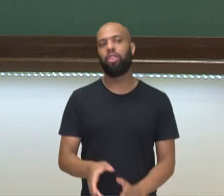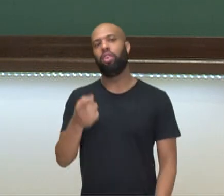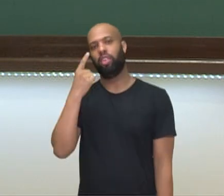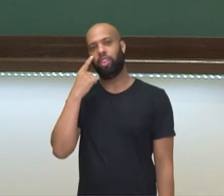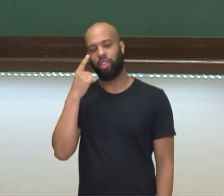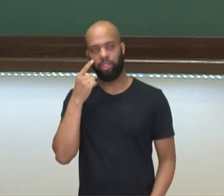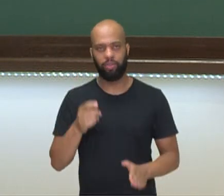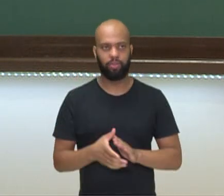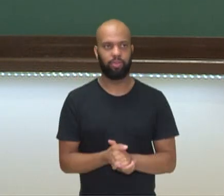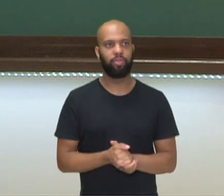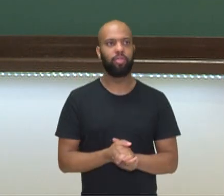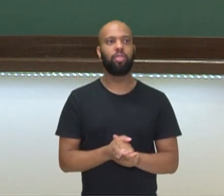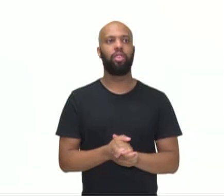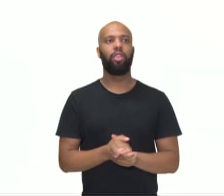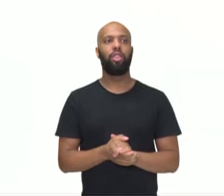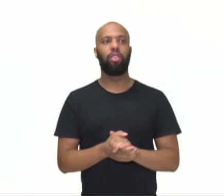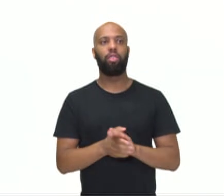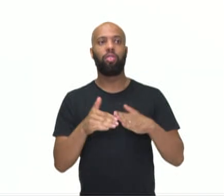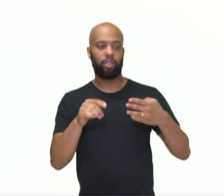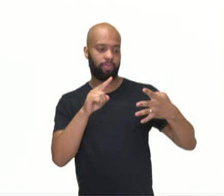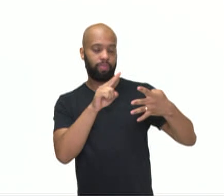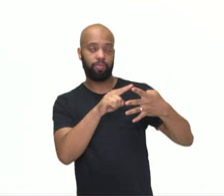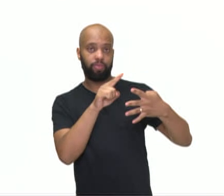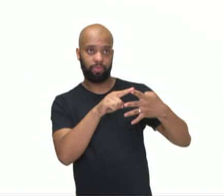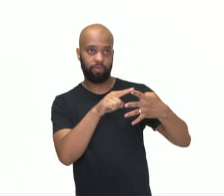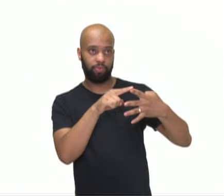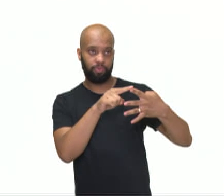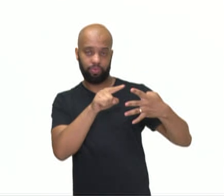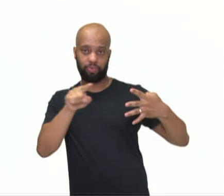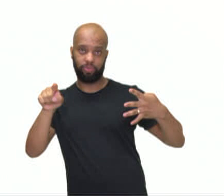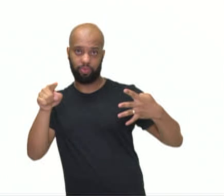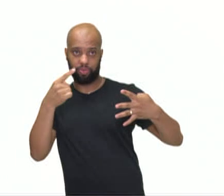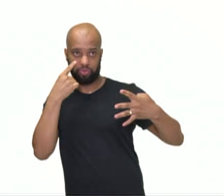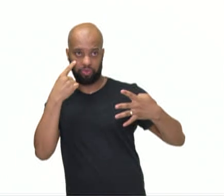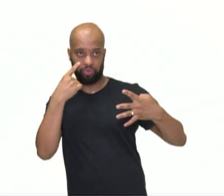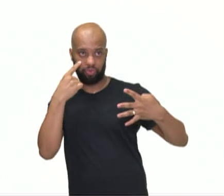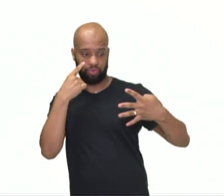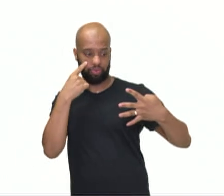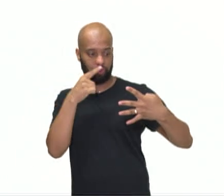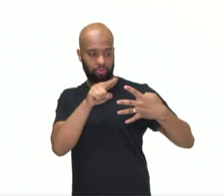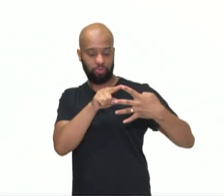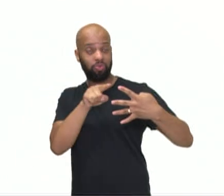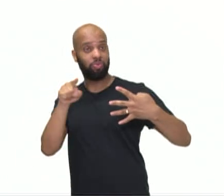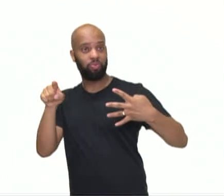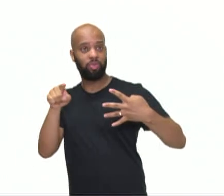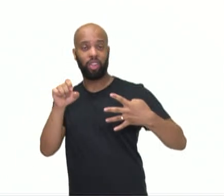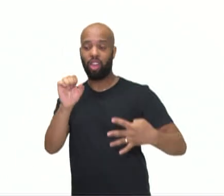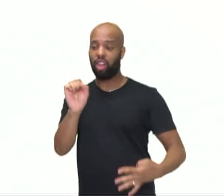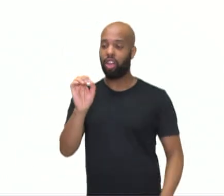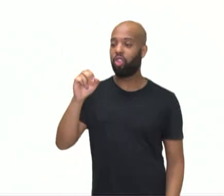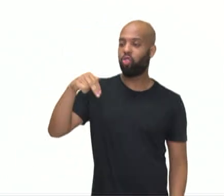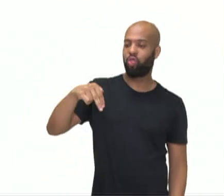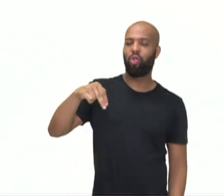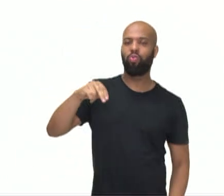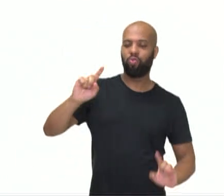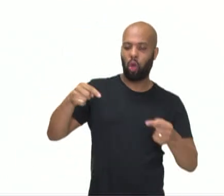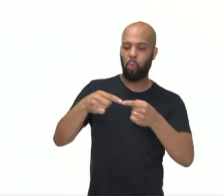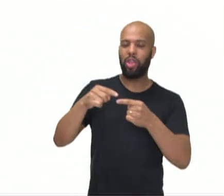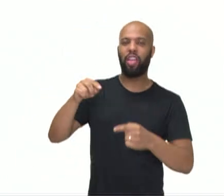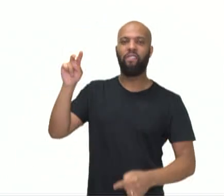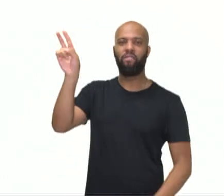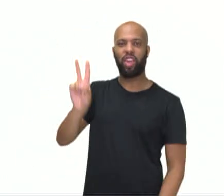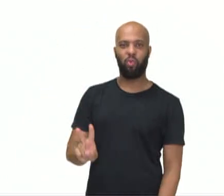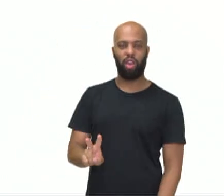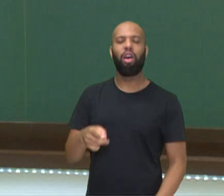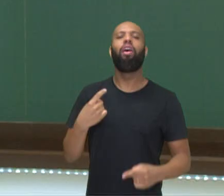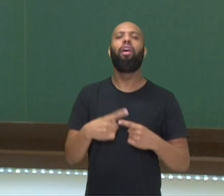só, gente, na letra A, los turistas são venezolanos. Por que são,